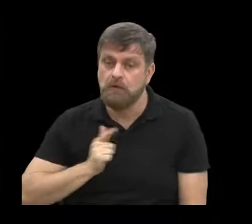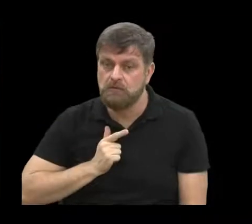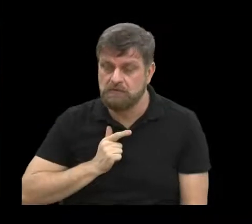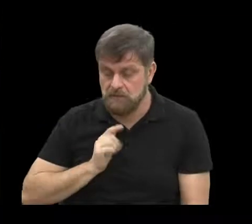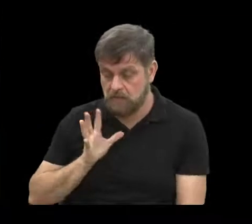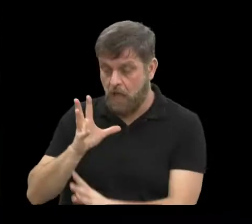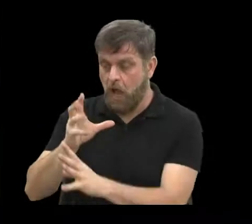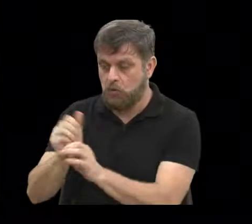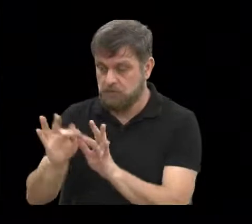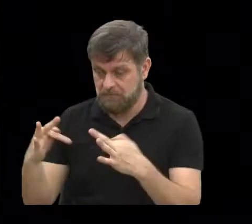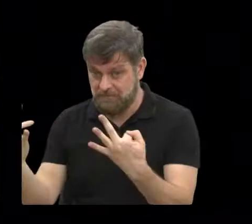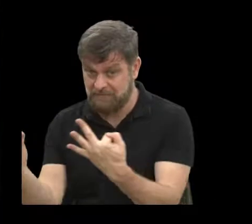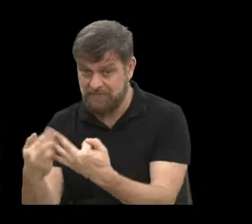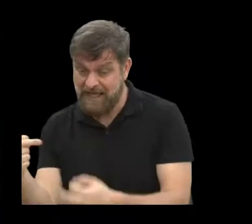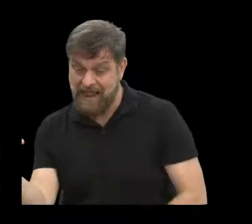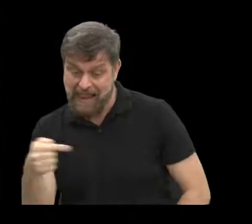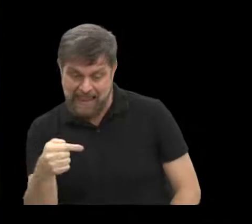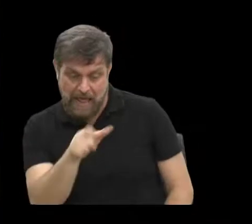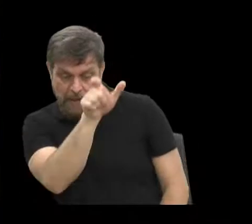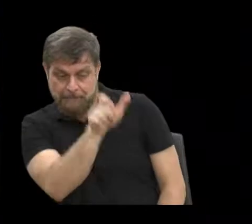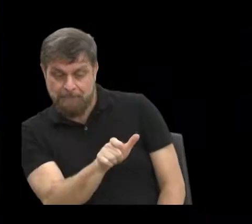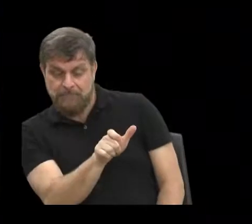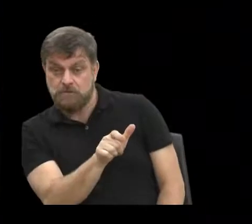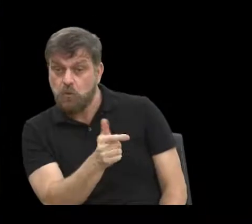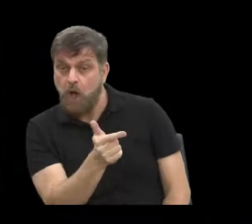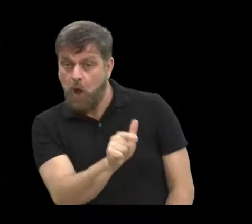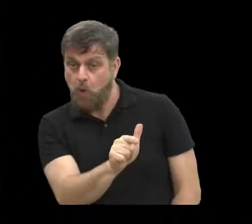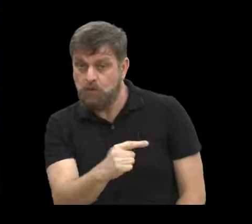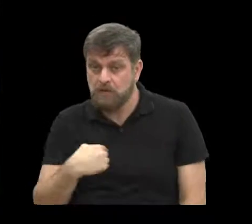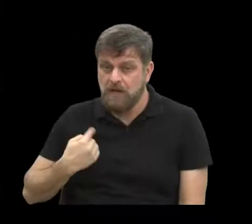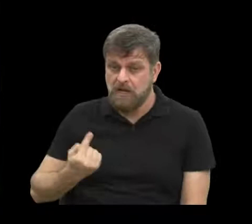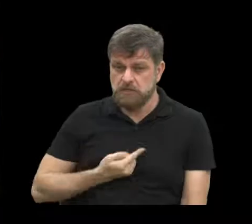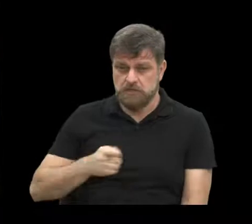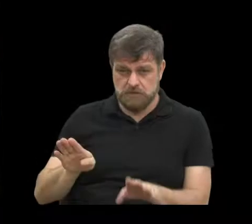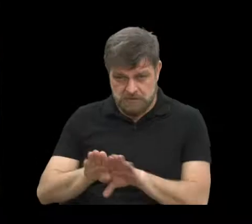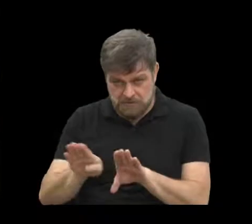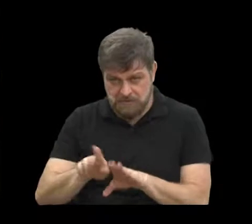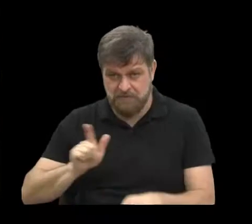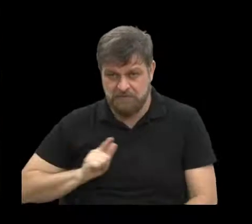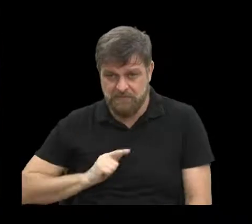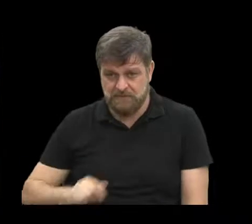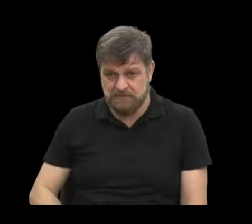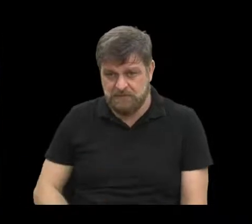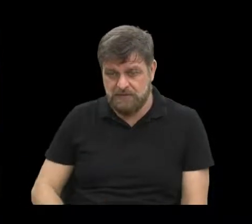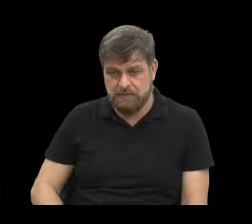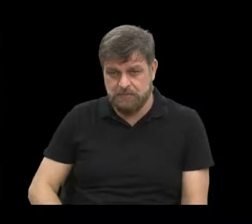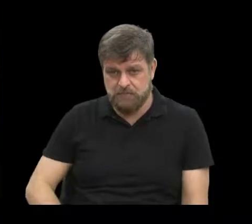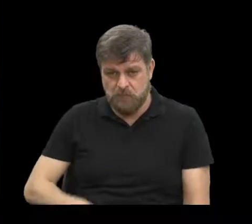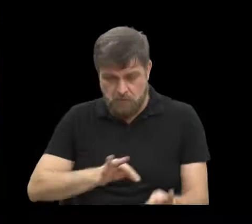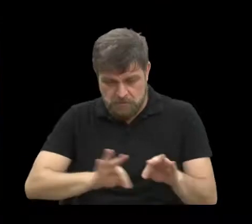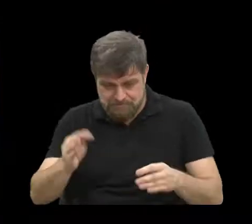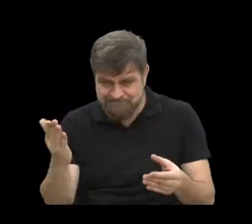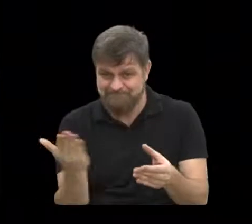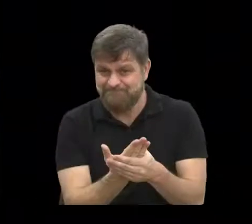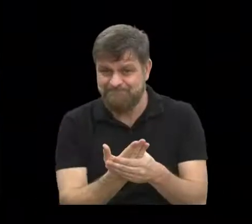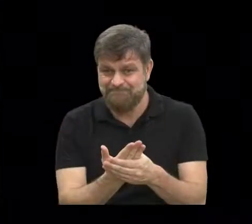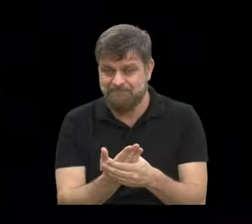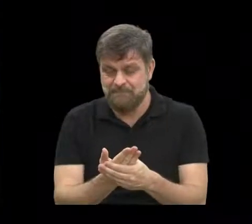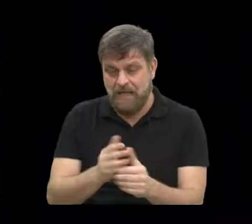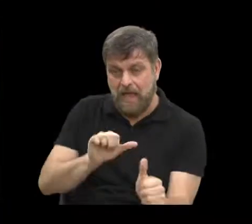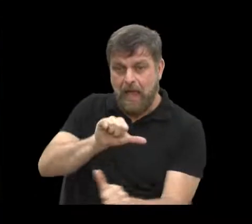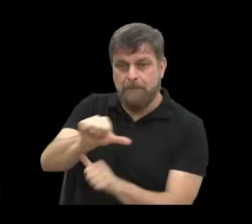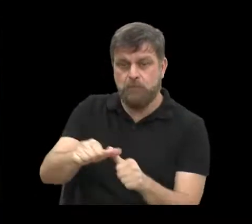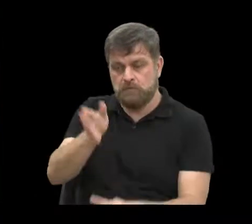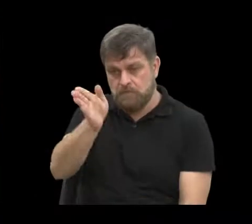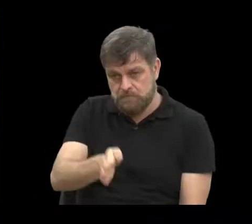conceder um benefício para outra pessoa com deficiência, a gente coloca, vem a ação civil pública e isso deixa de acontecer.